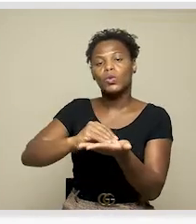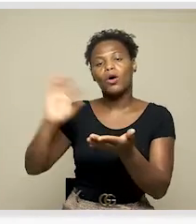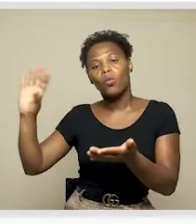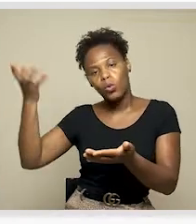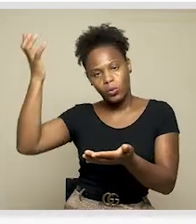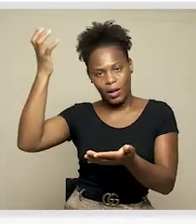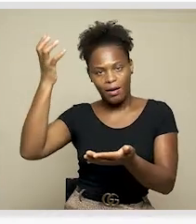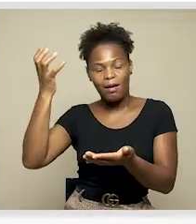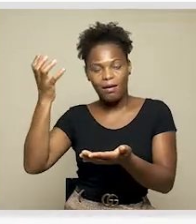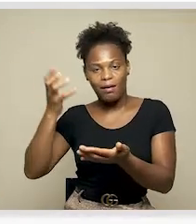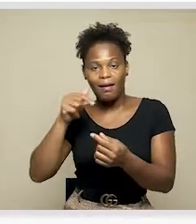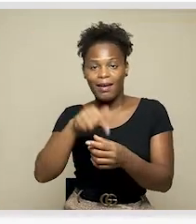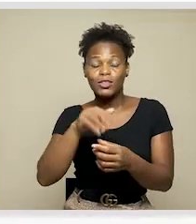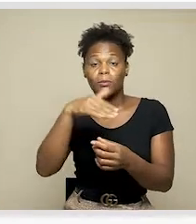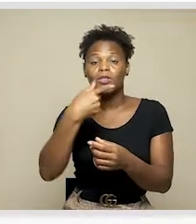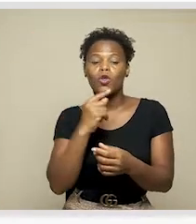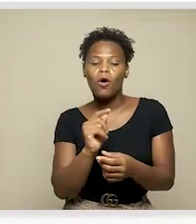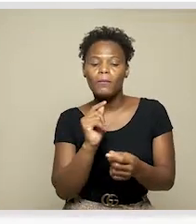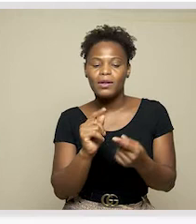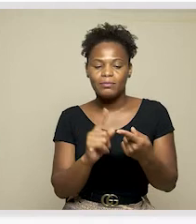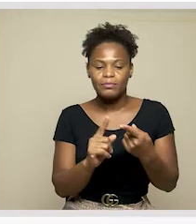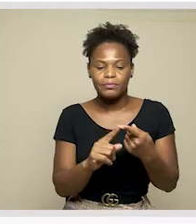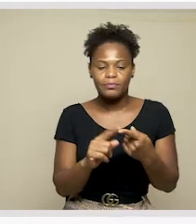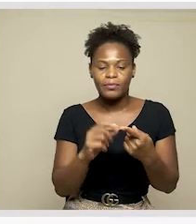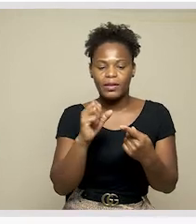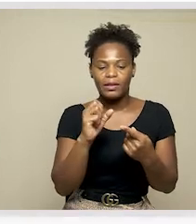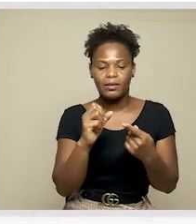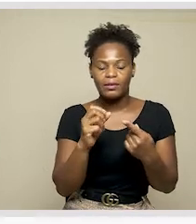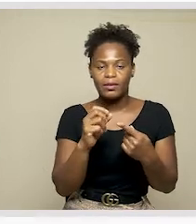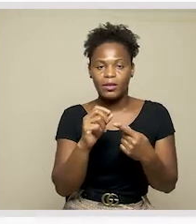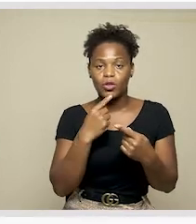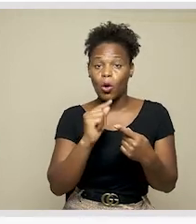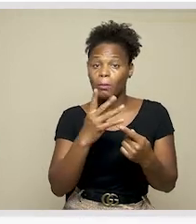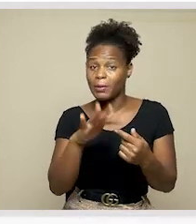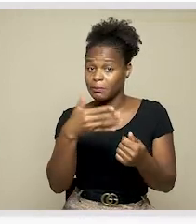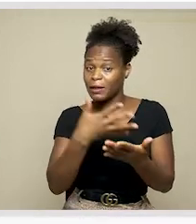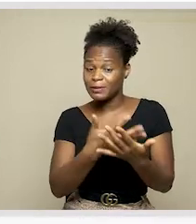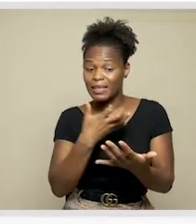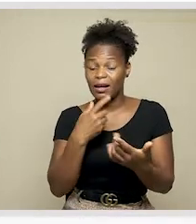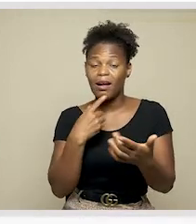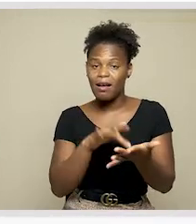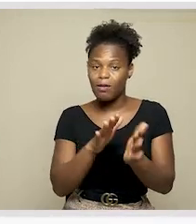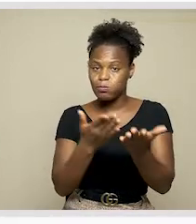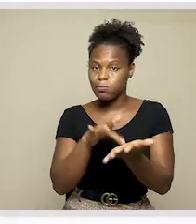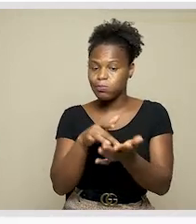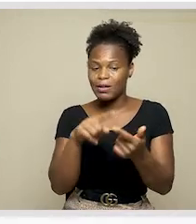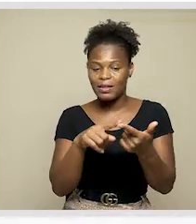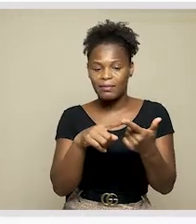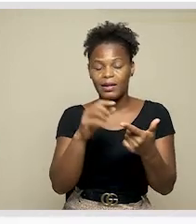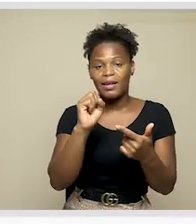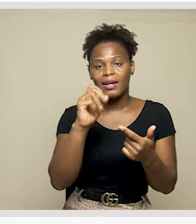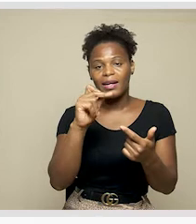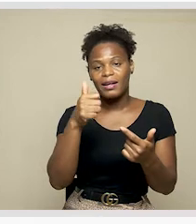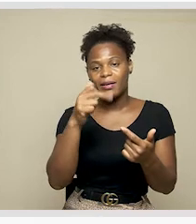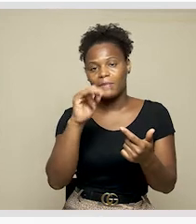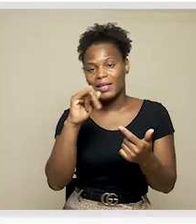Cultural. Entre os principais nomes que se destacam nessa revista, temos